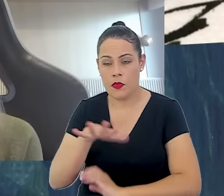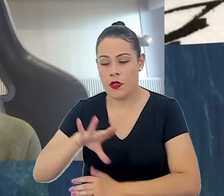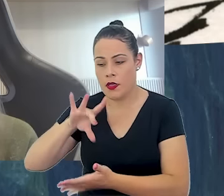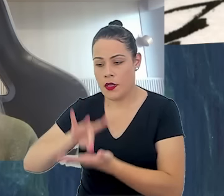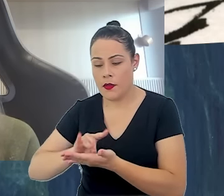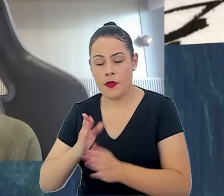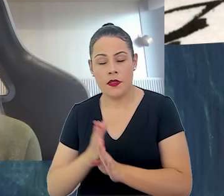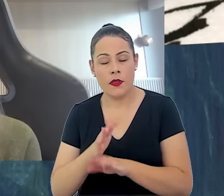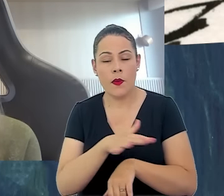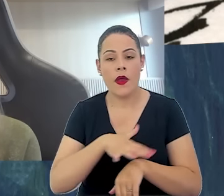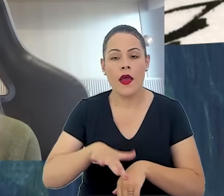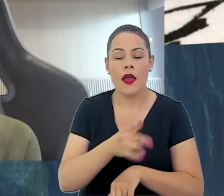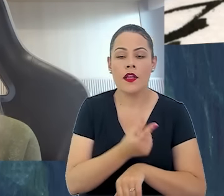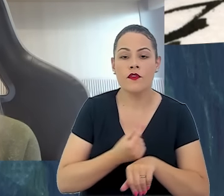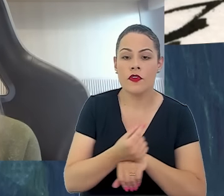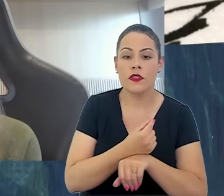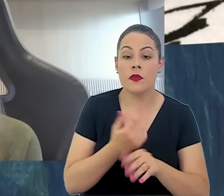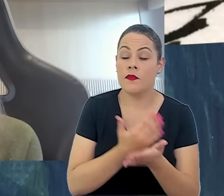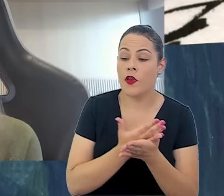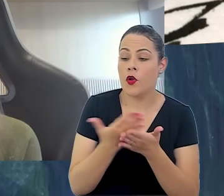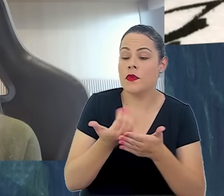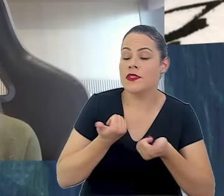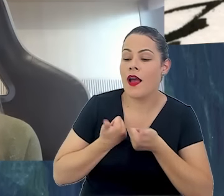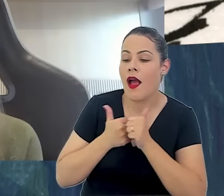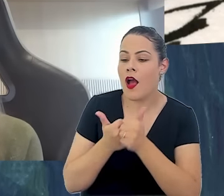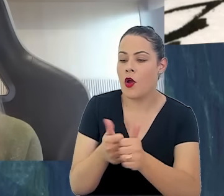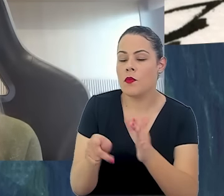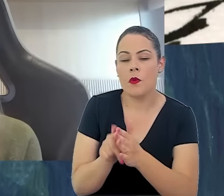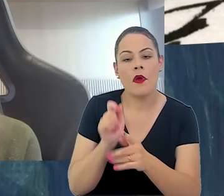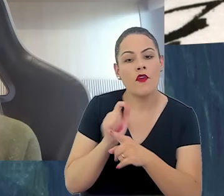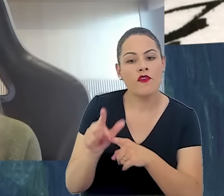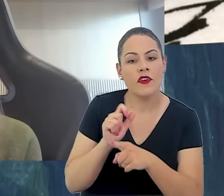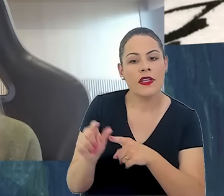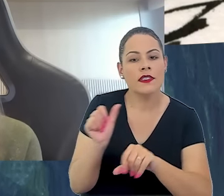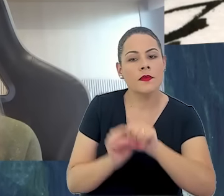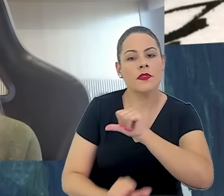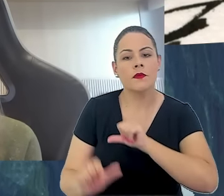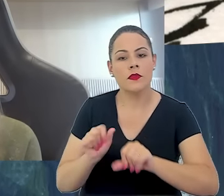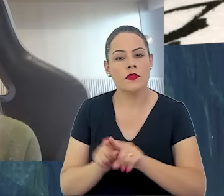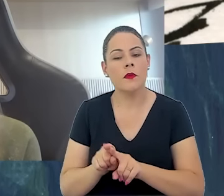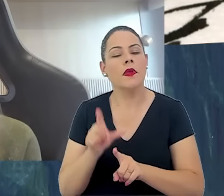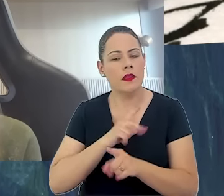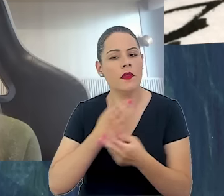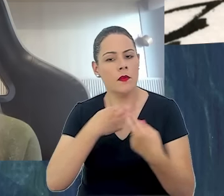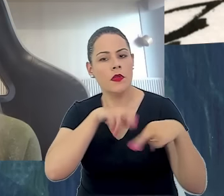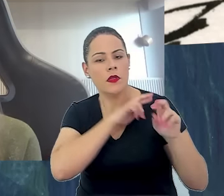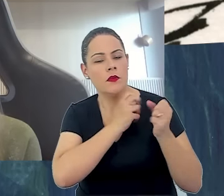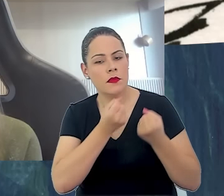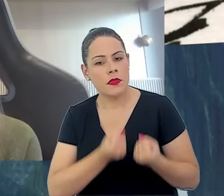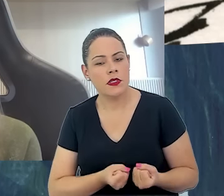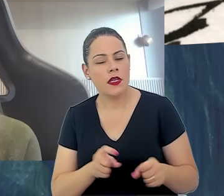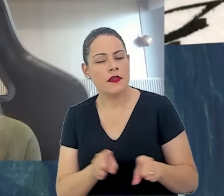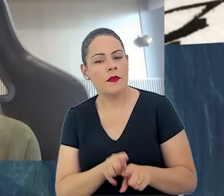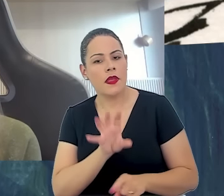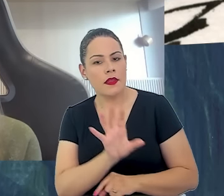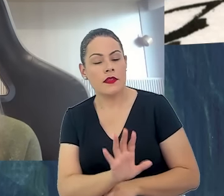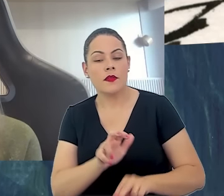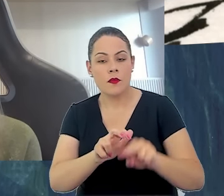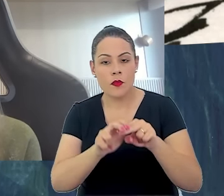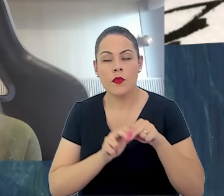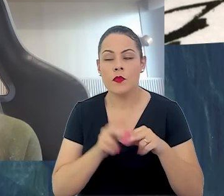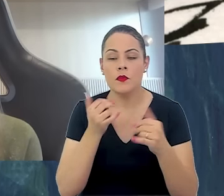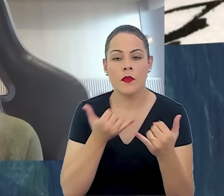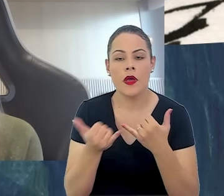setor financeiro vai ter que acompanhar o financiamento dessa transição e está fazendo esse papel. É um pouco